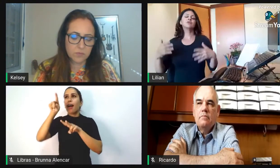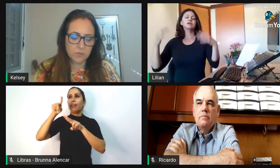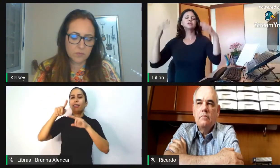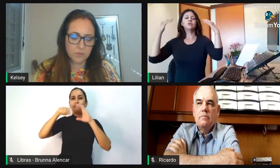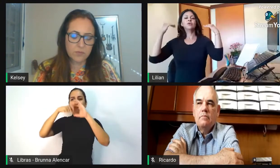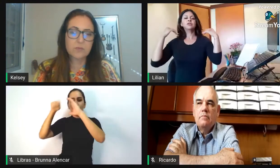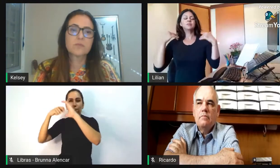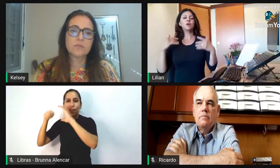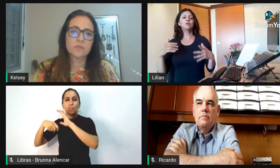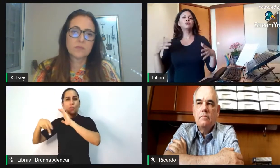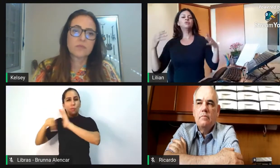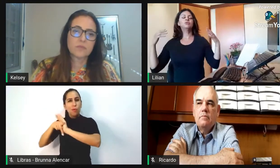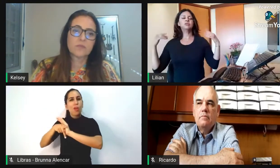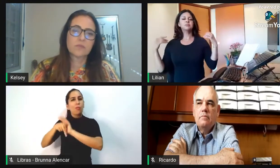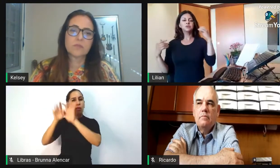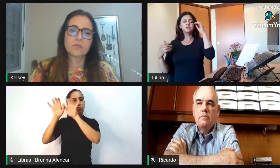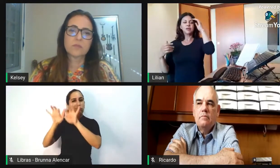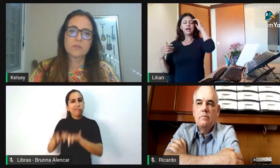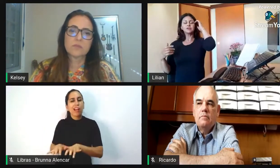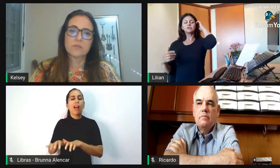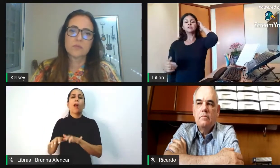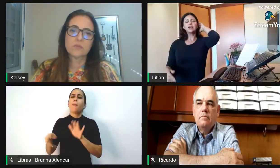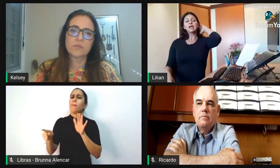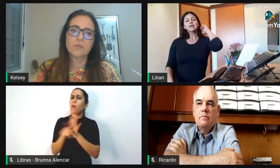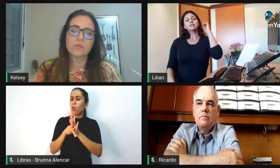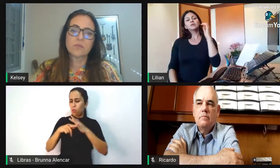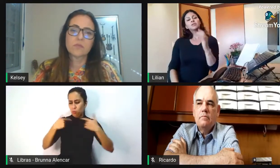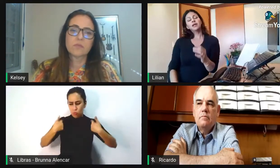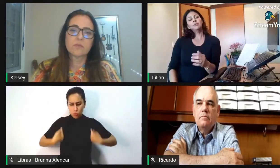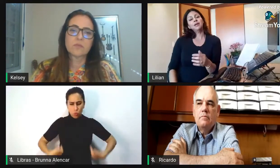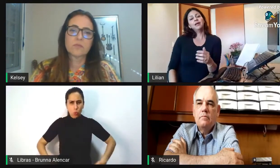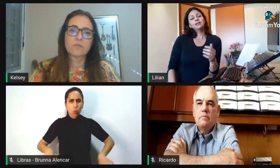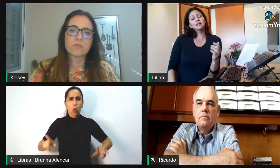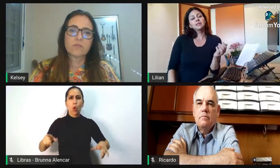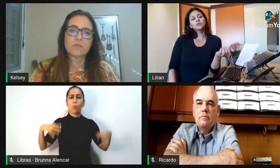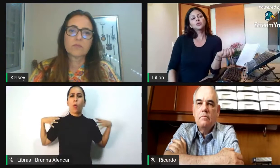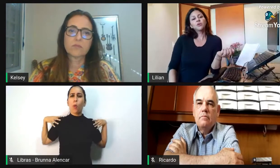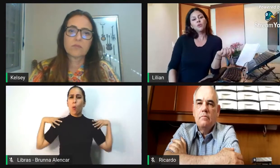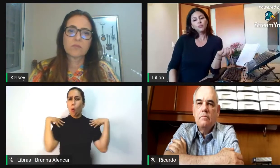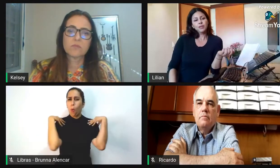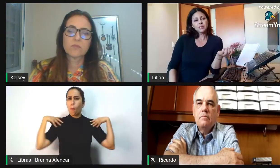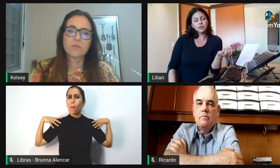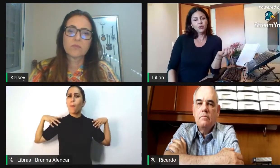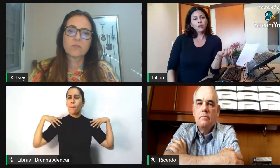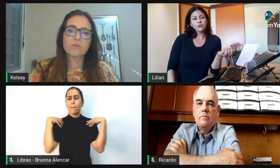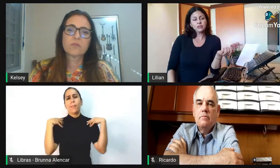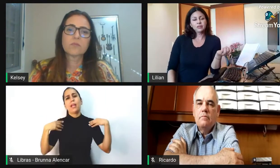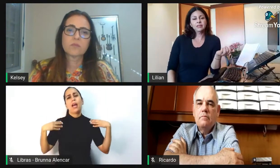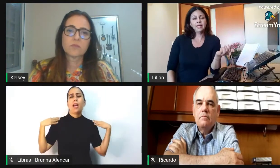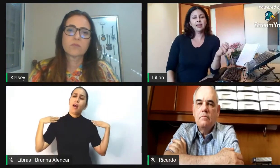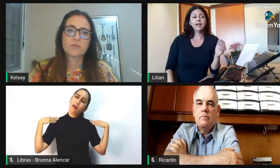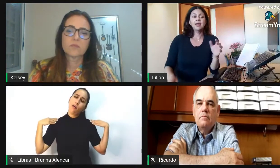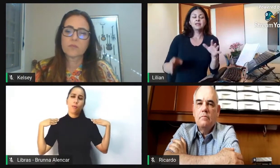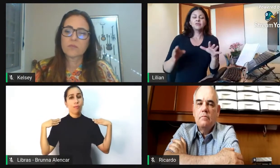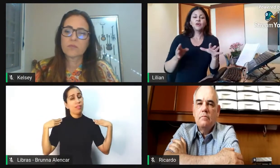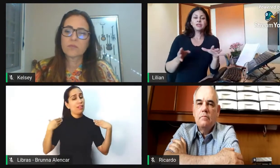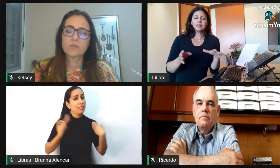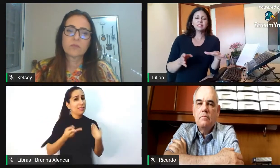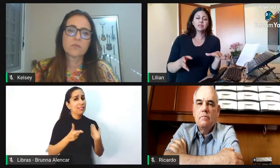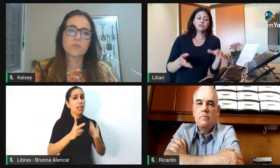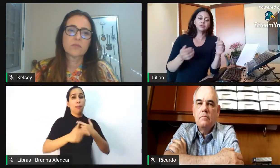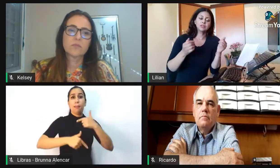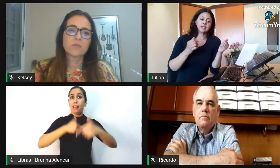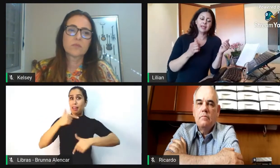as articulações, para a coluna, para os braços. São sempre exercícios compensatórios, né?